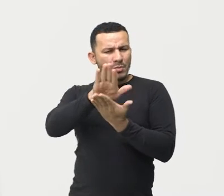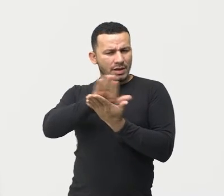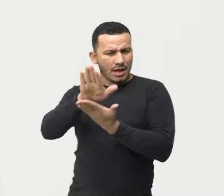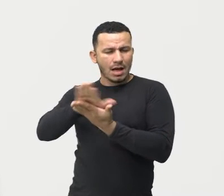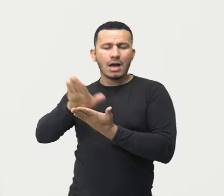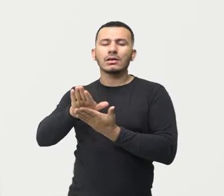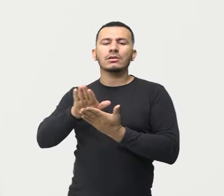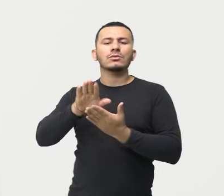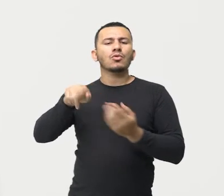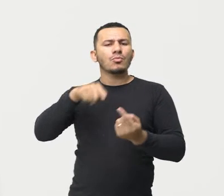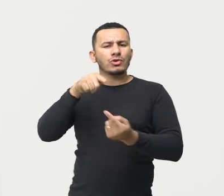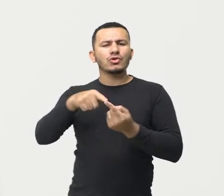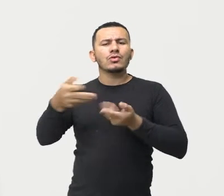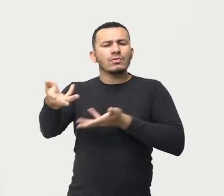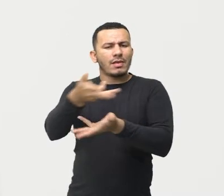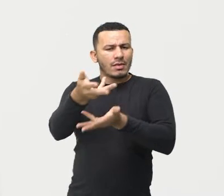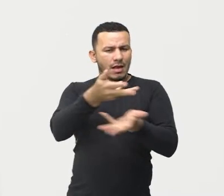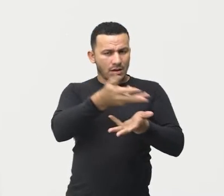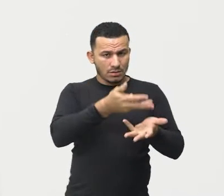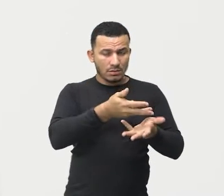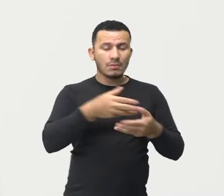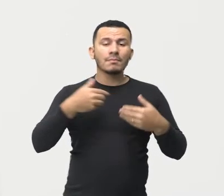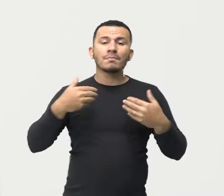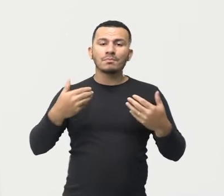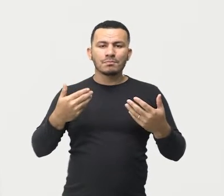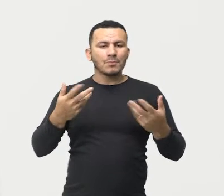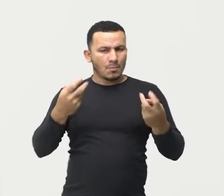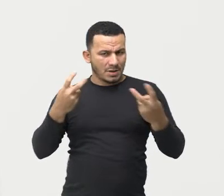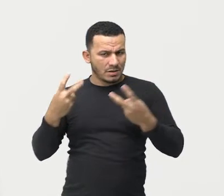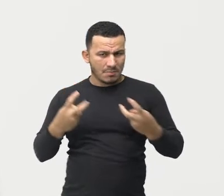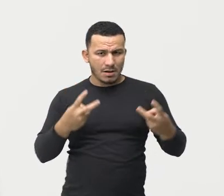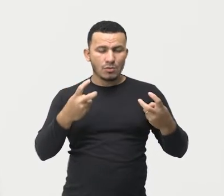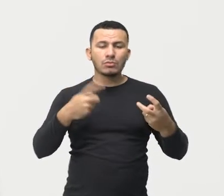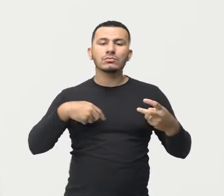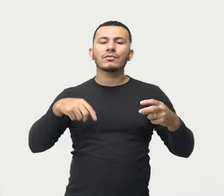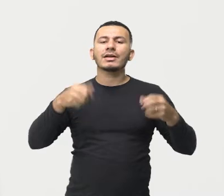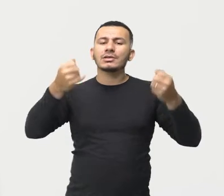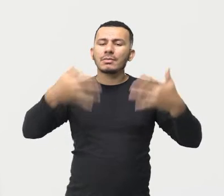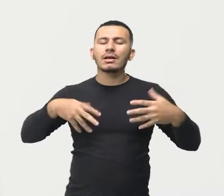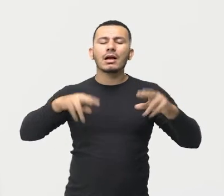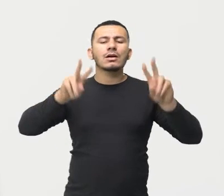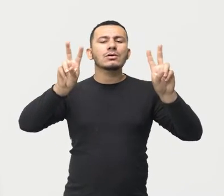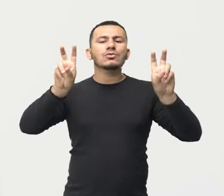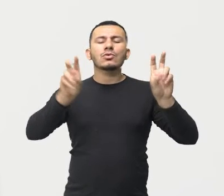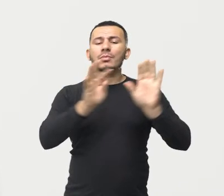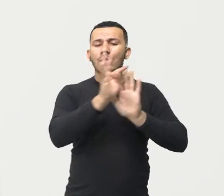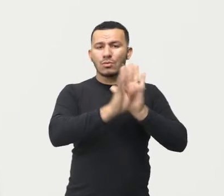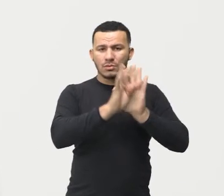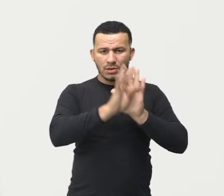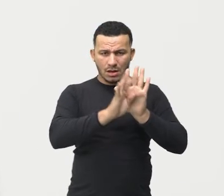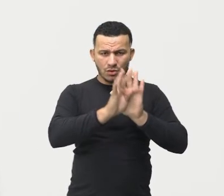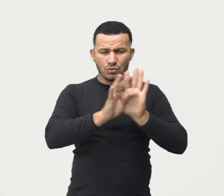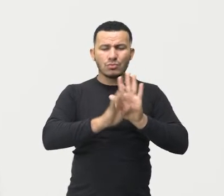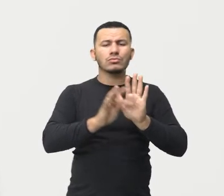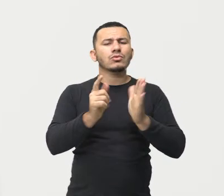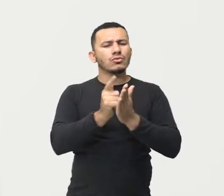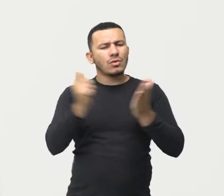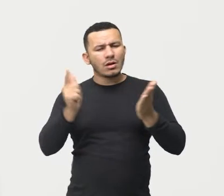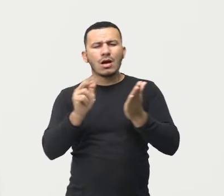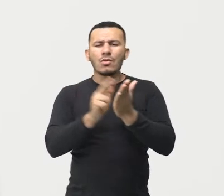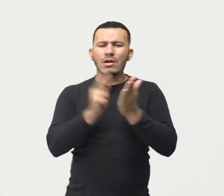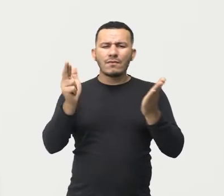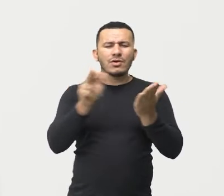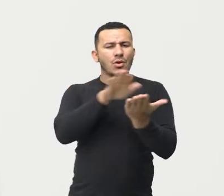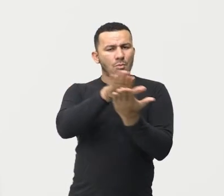de contextualizar. Então, já que você vai falar de uma matéria, de um texto que esse jornal,